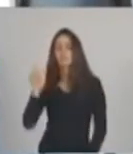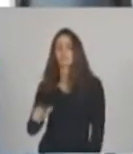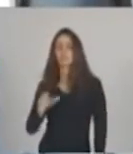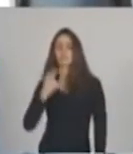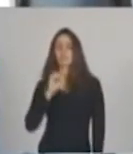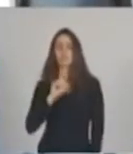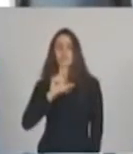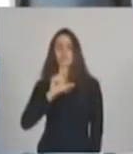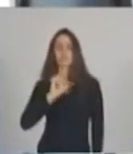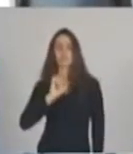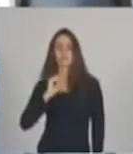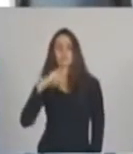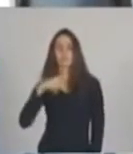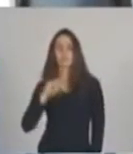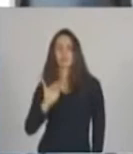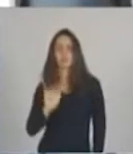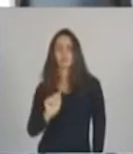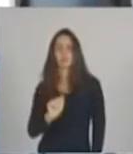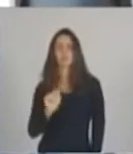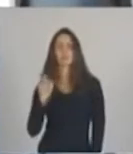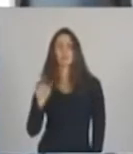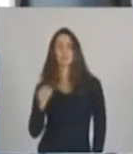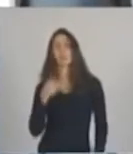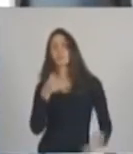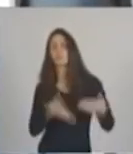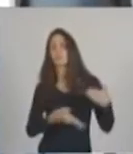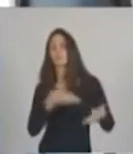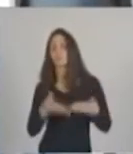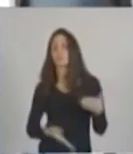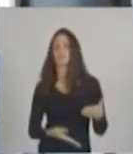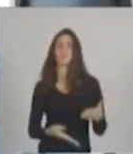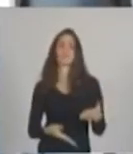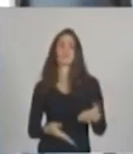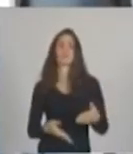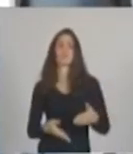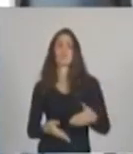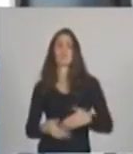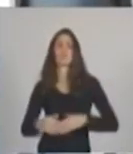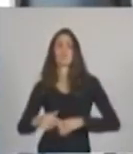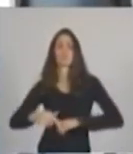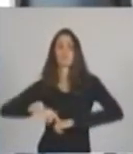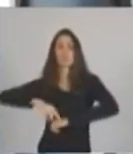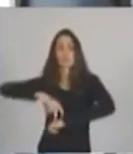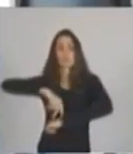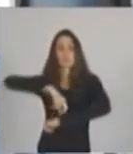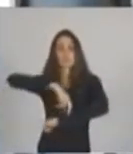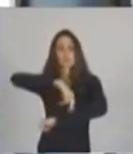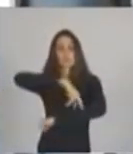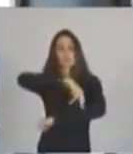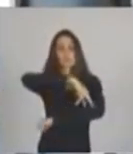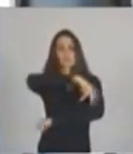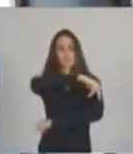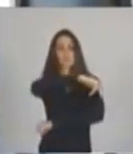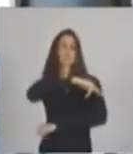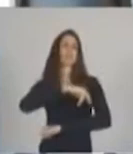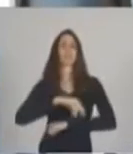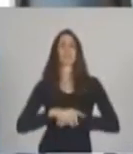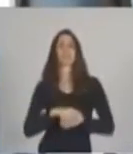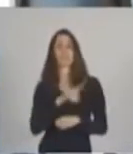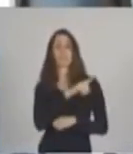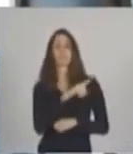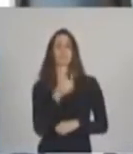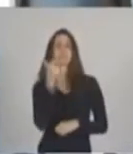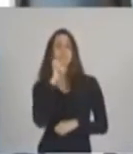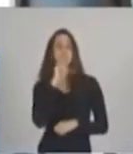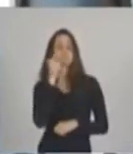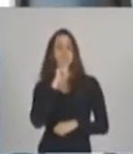por algumas ocasiões, ela participou de desfile da melhor idade em Nova Venécia, alcançando